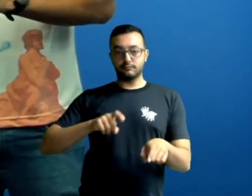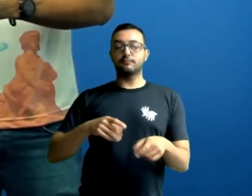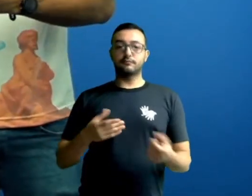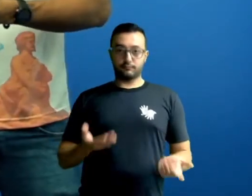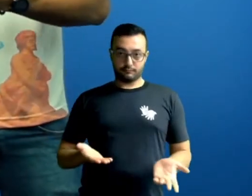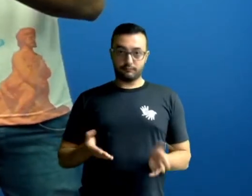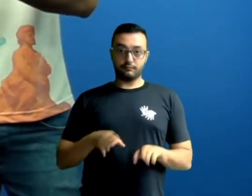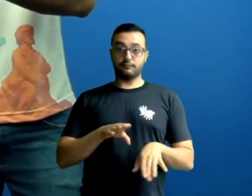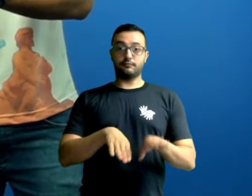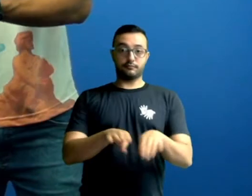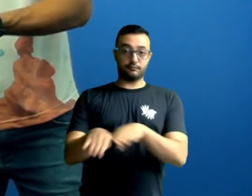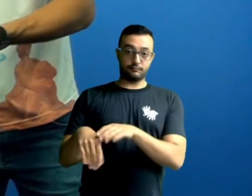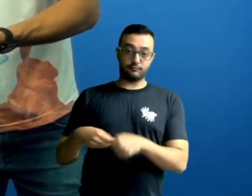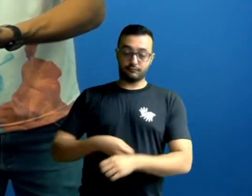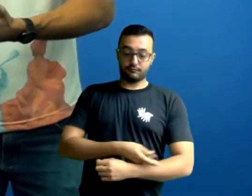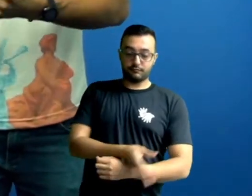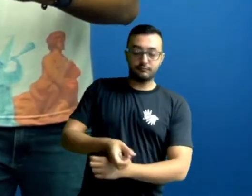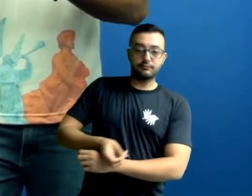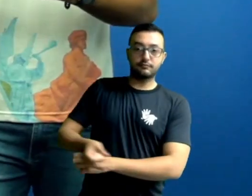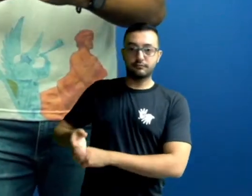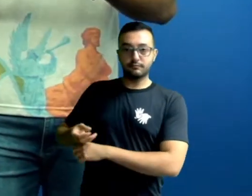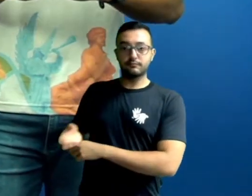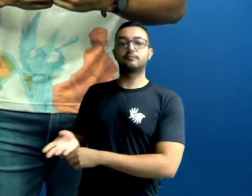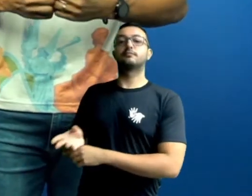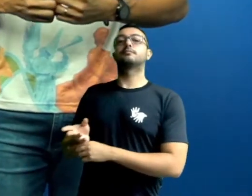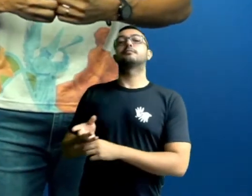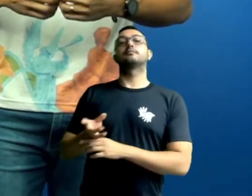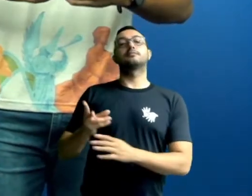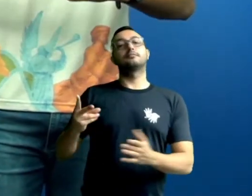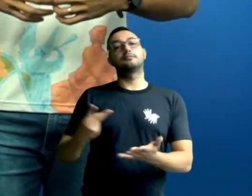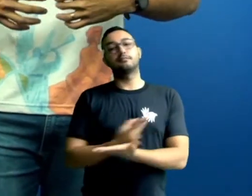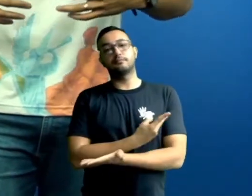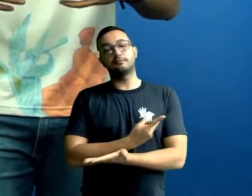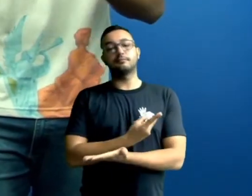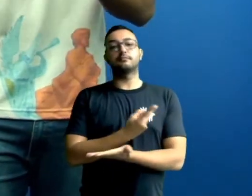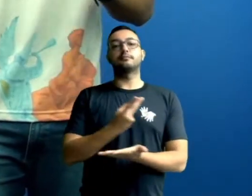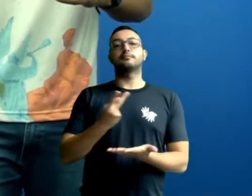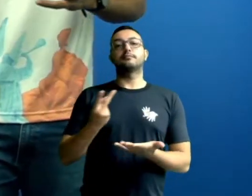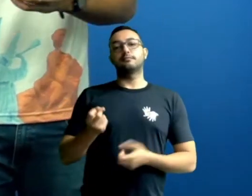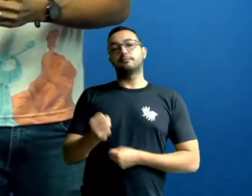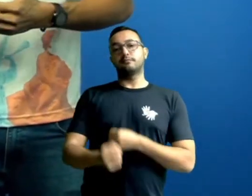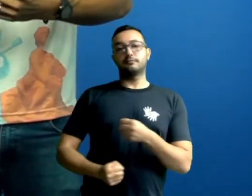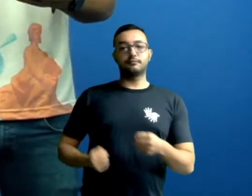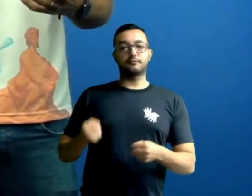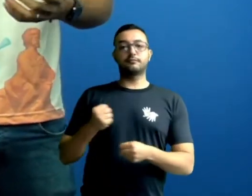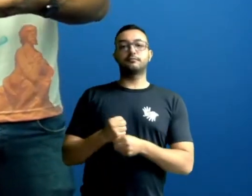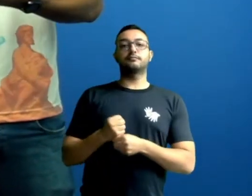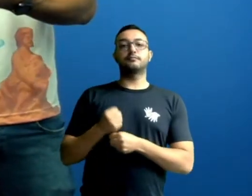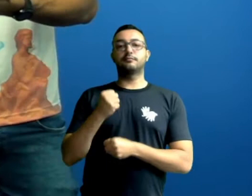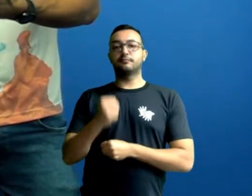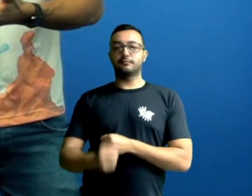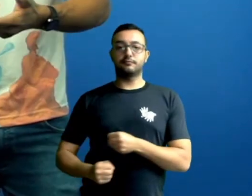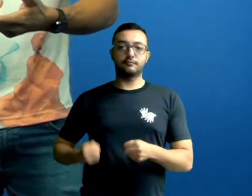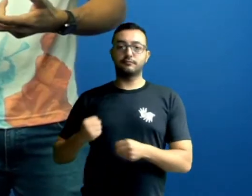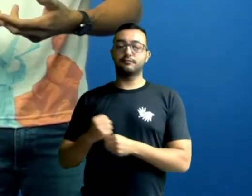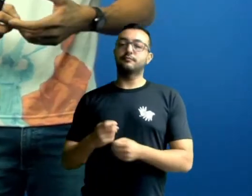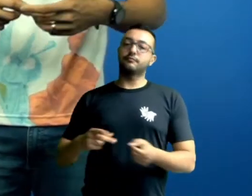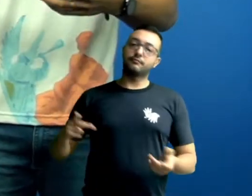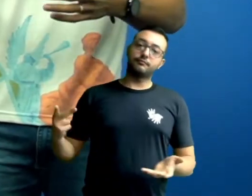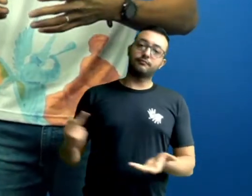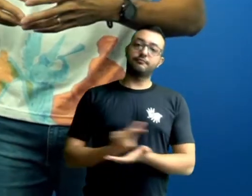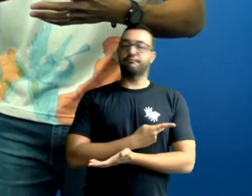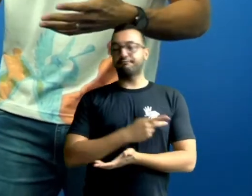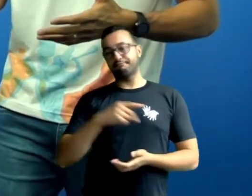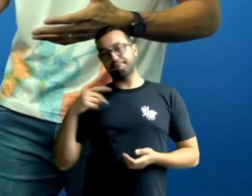né? Determinadas plantações, elas são acometidas anualmente com pragas,